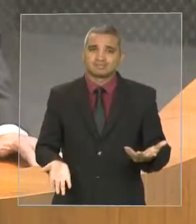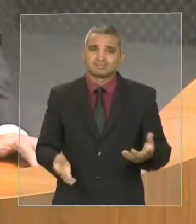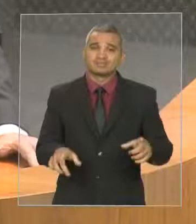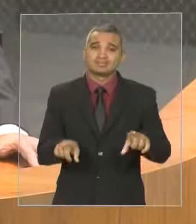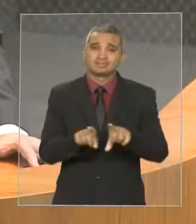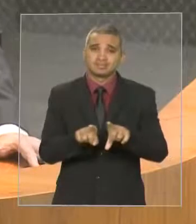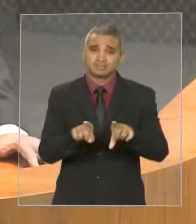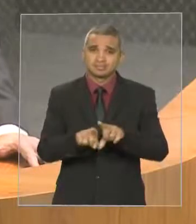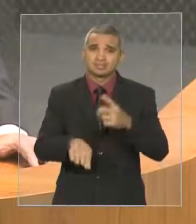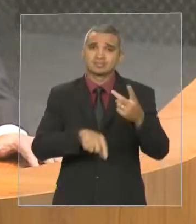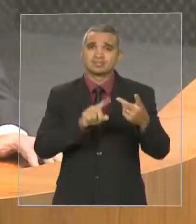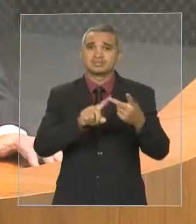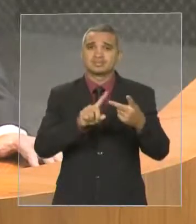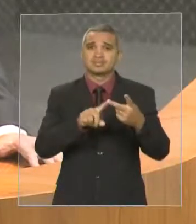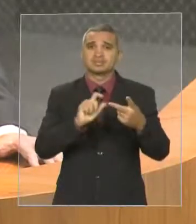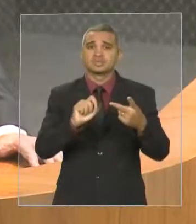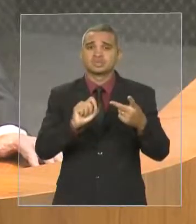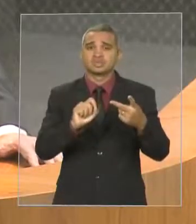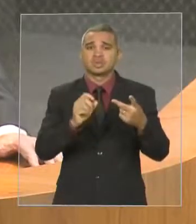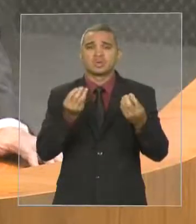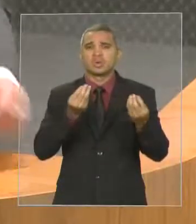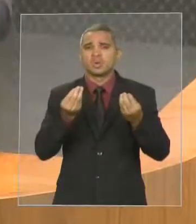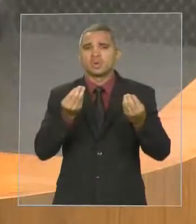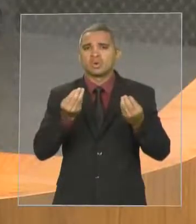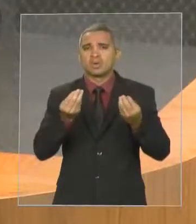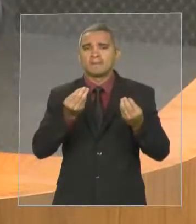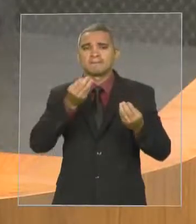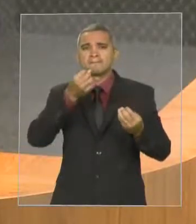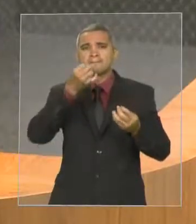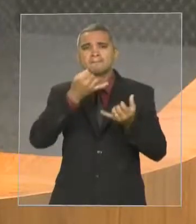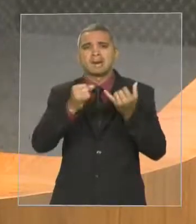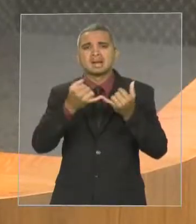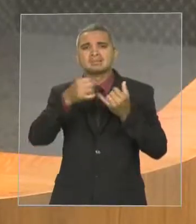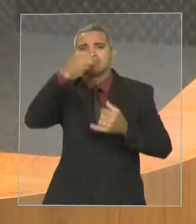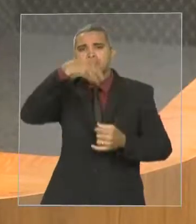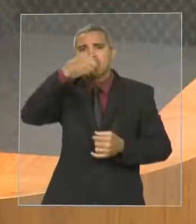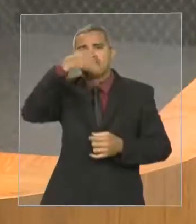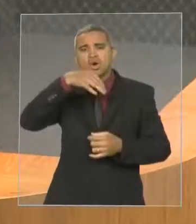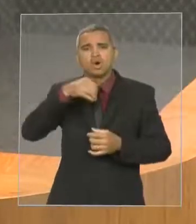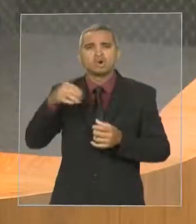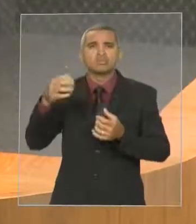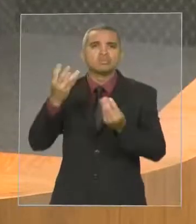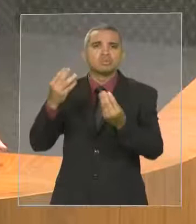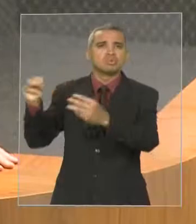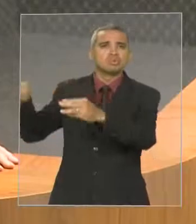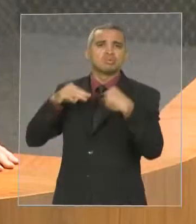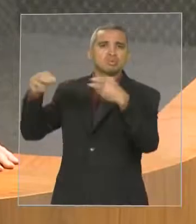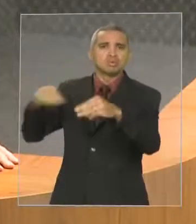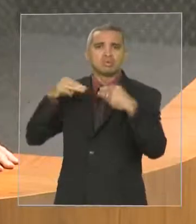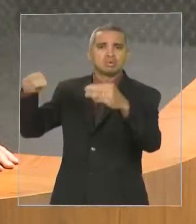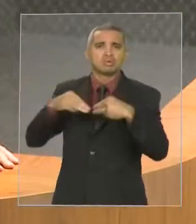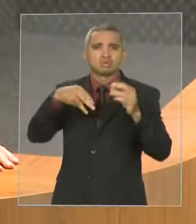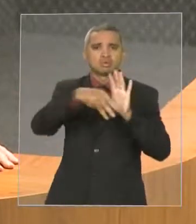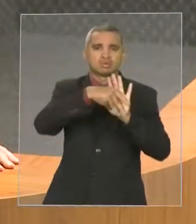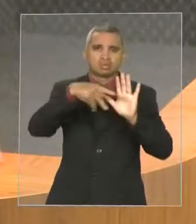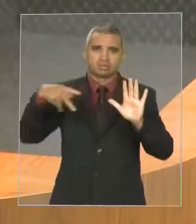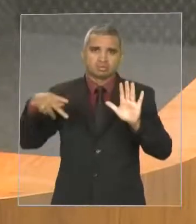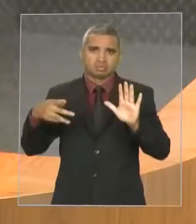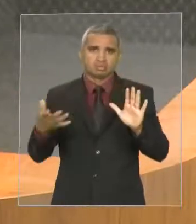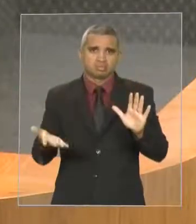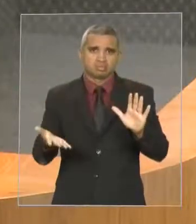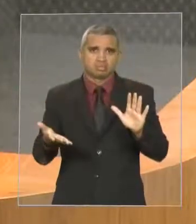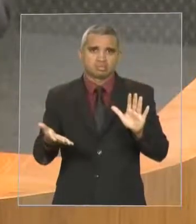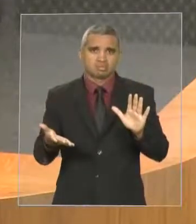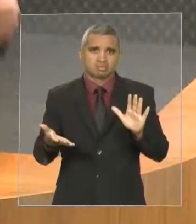provisórias. Ainda mais, deputado Graça Paz, que há um equívoco enorme no nosso regimento. Nós